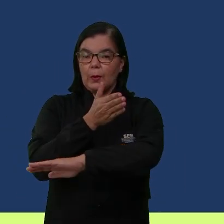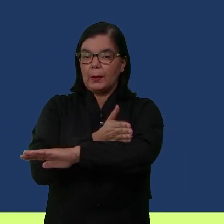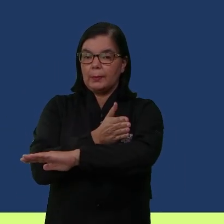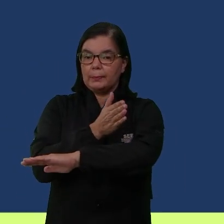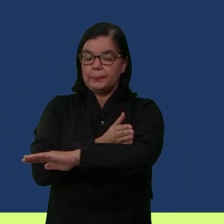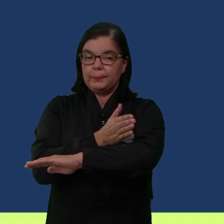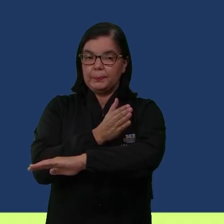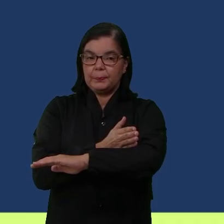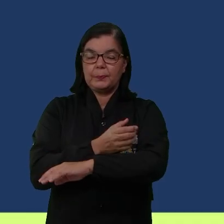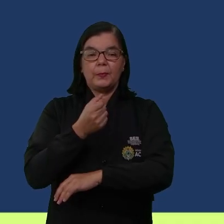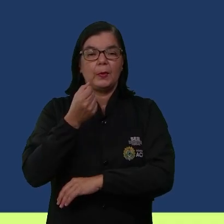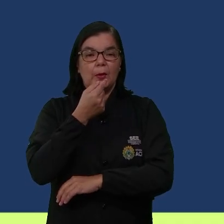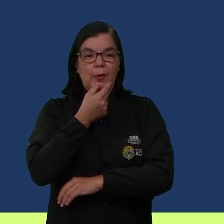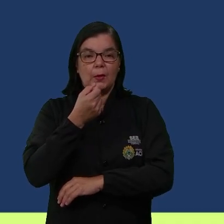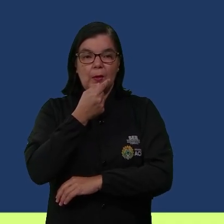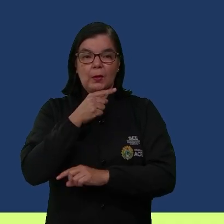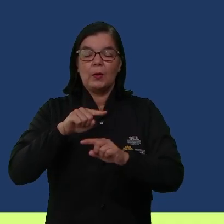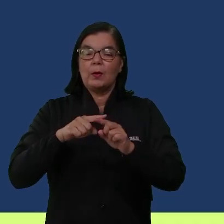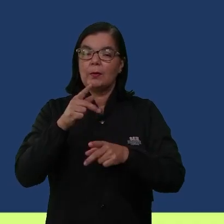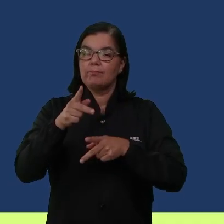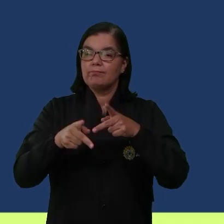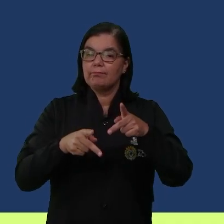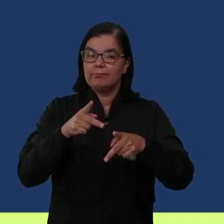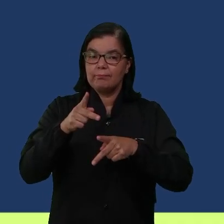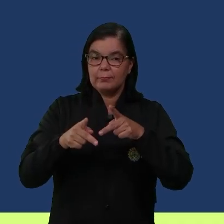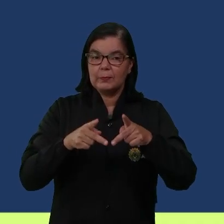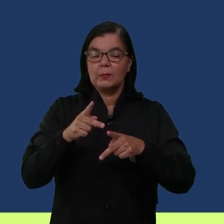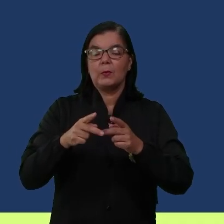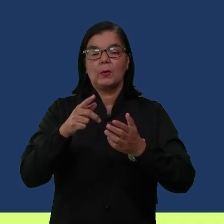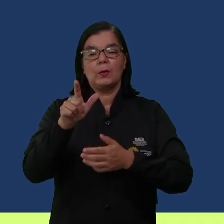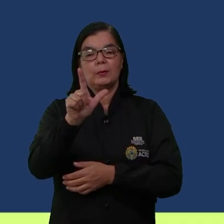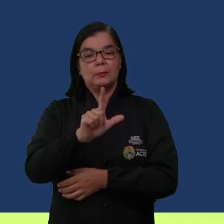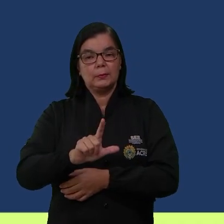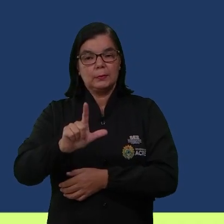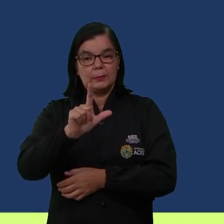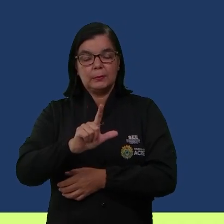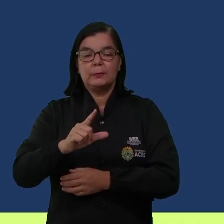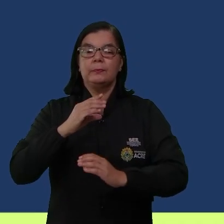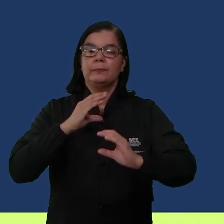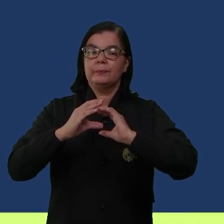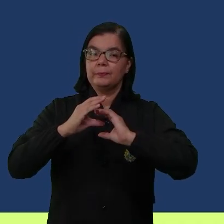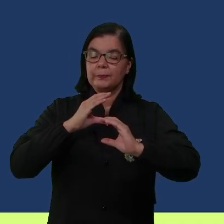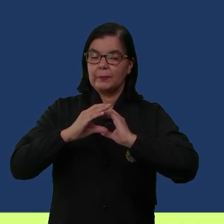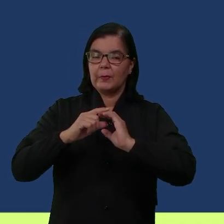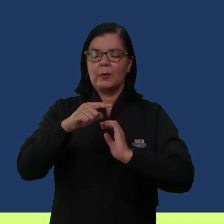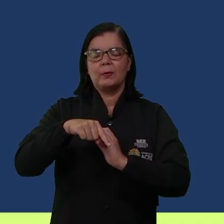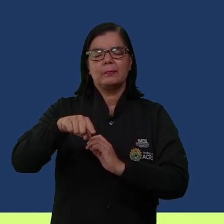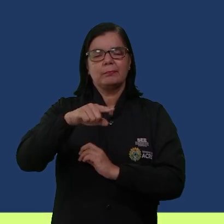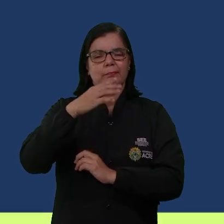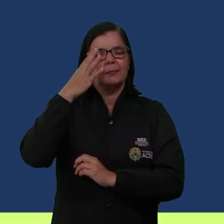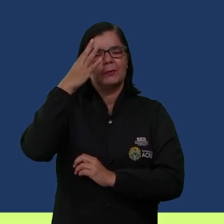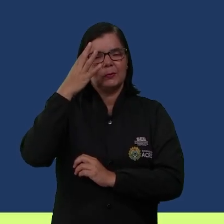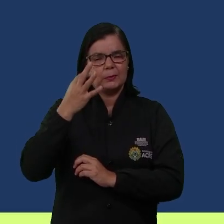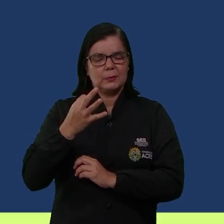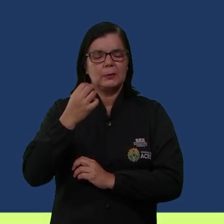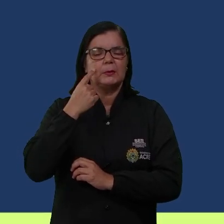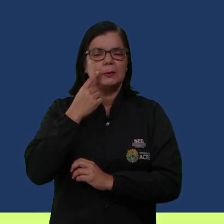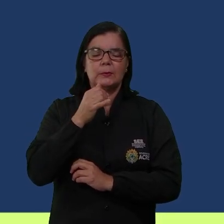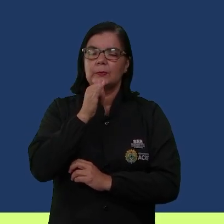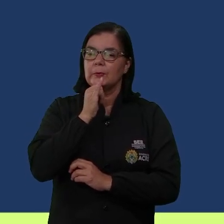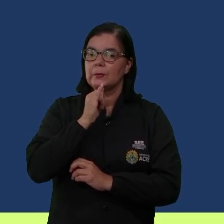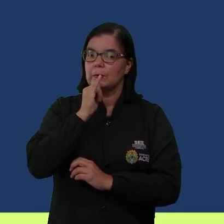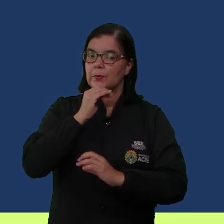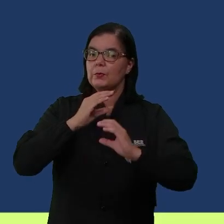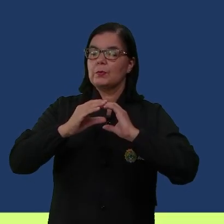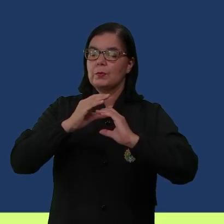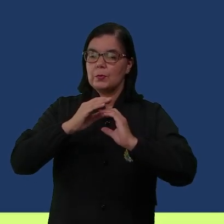Média, a paródia ela se torna popular em literatura e na música. Eu tenho certeza que na música, por exemplo,